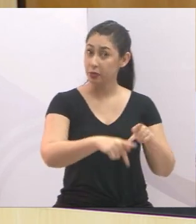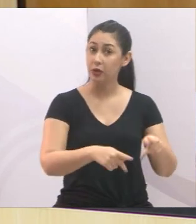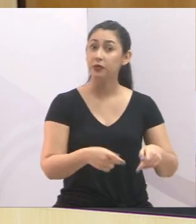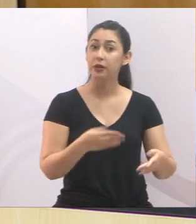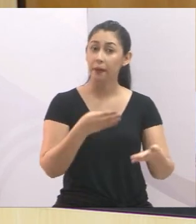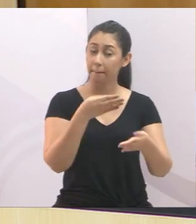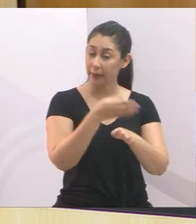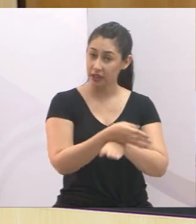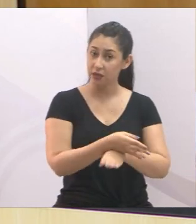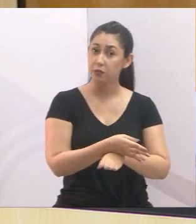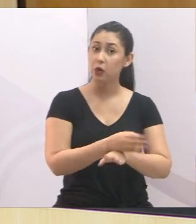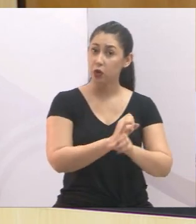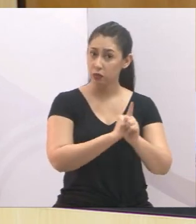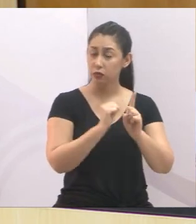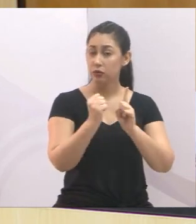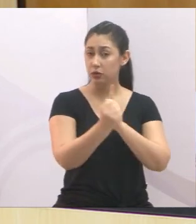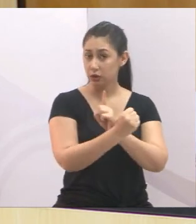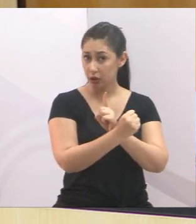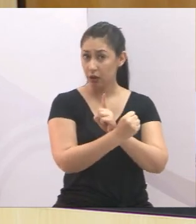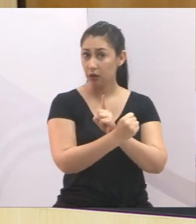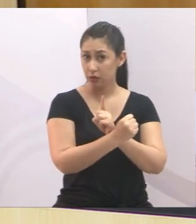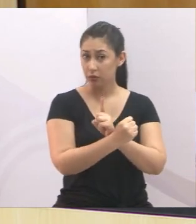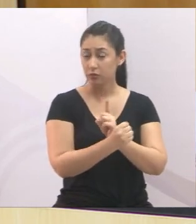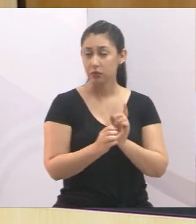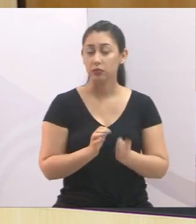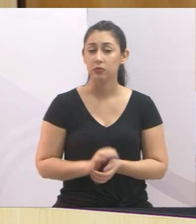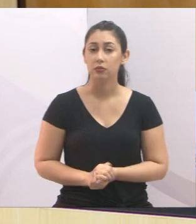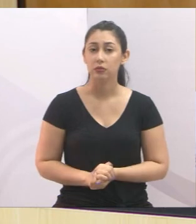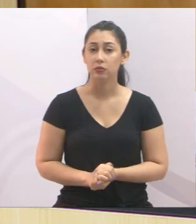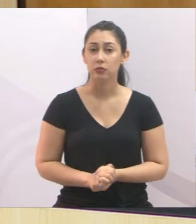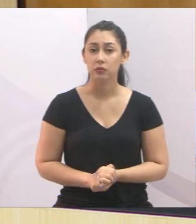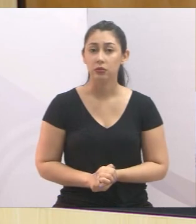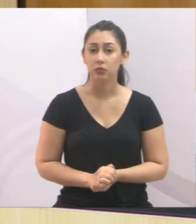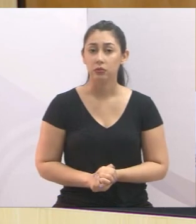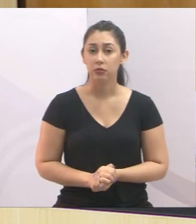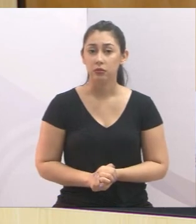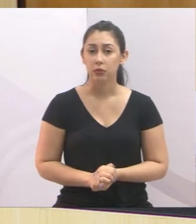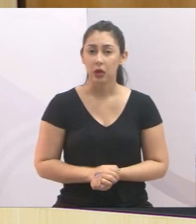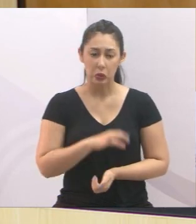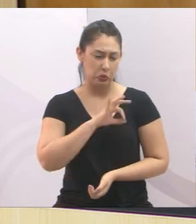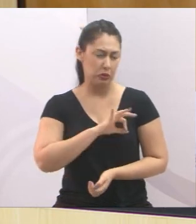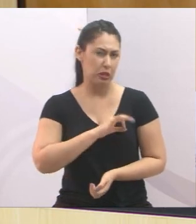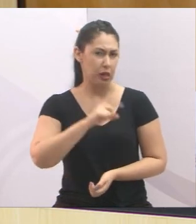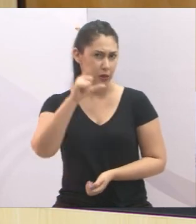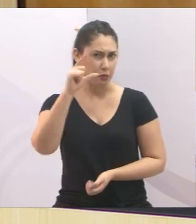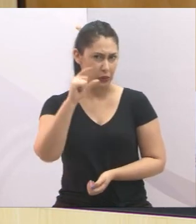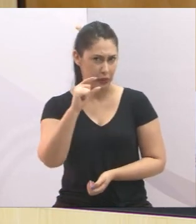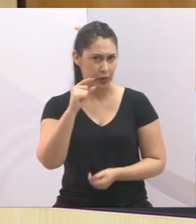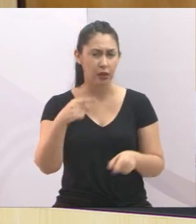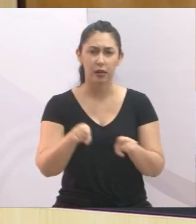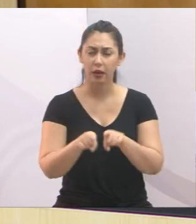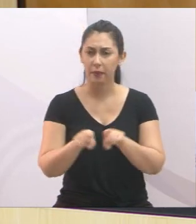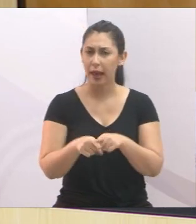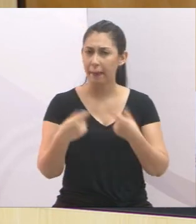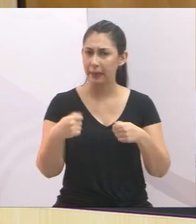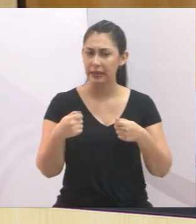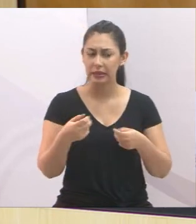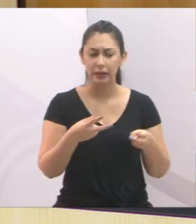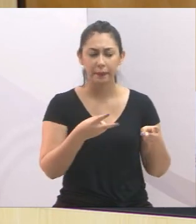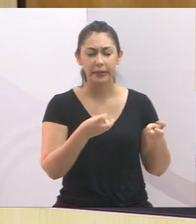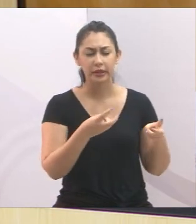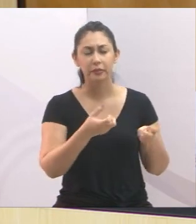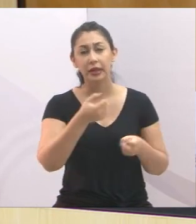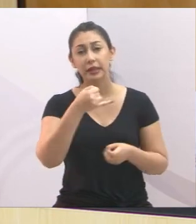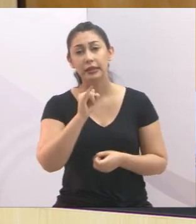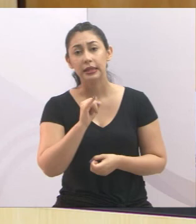programa de interesse social, renda família, no máximo R$ 1.500, bem como verificar a existência de emenda